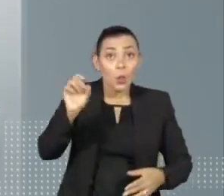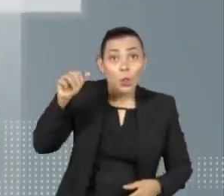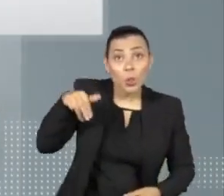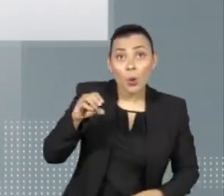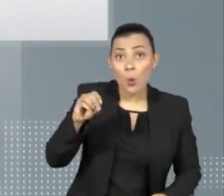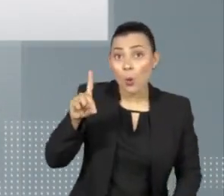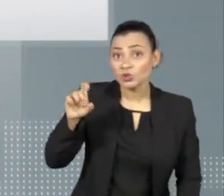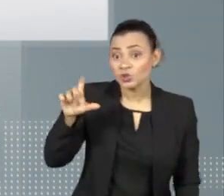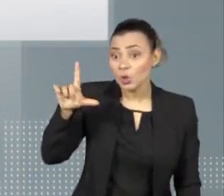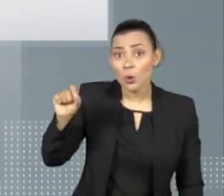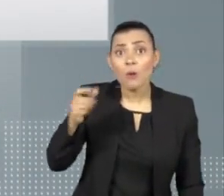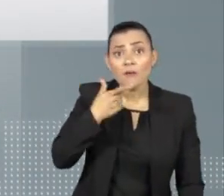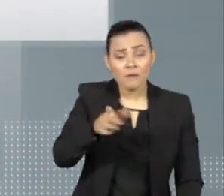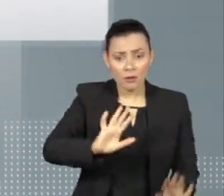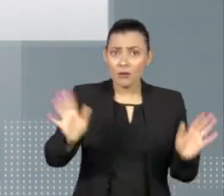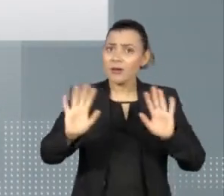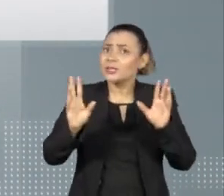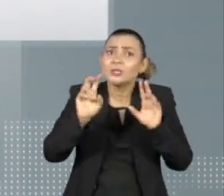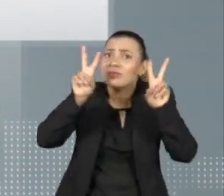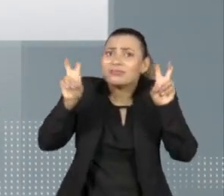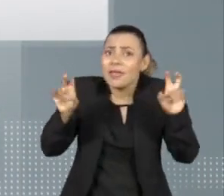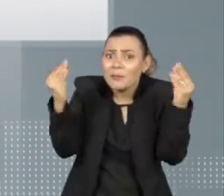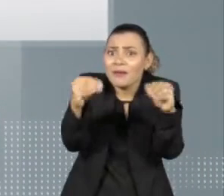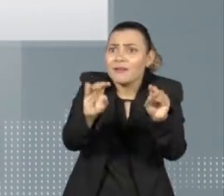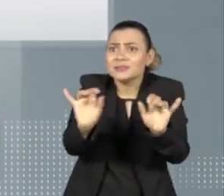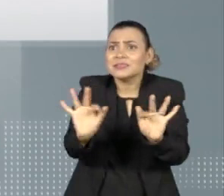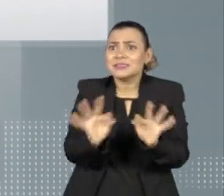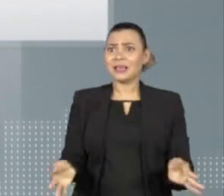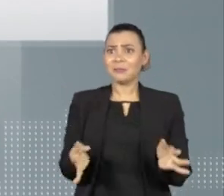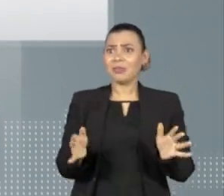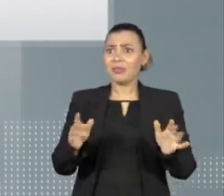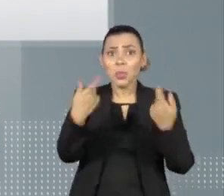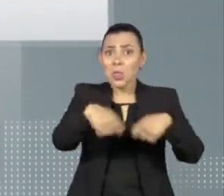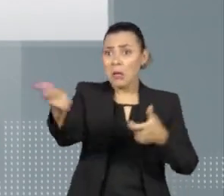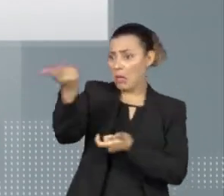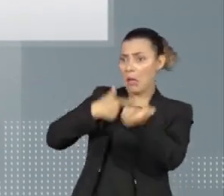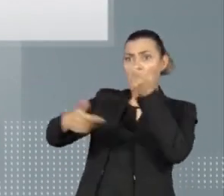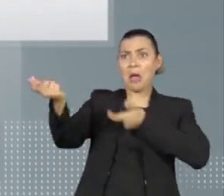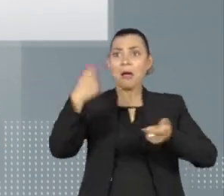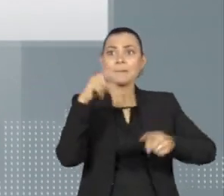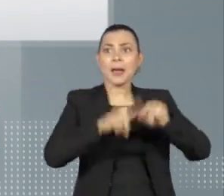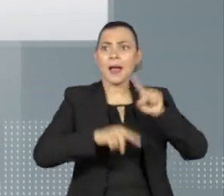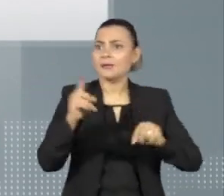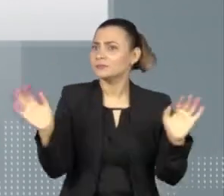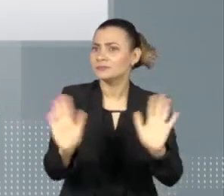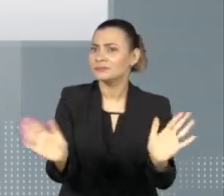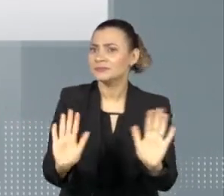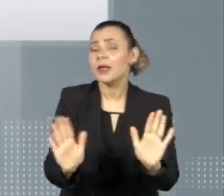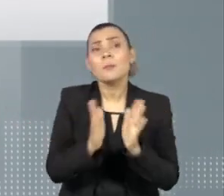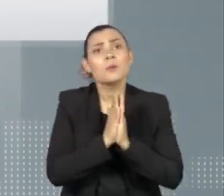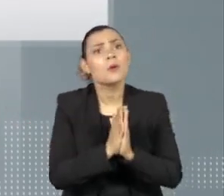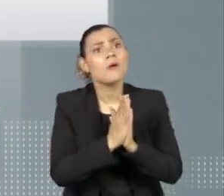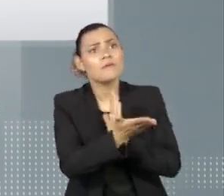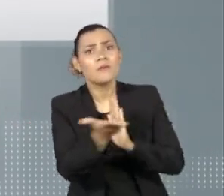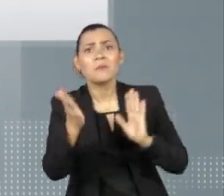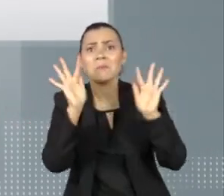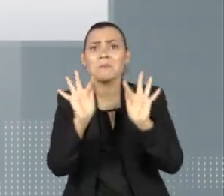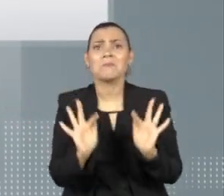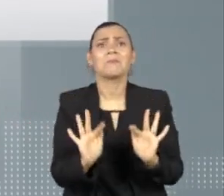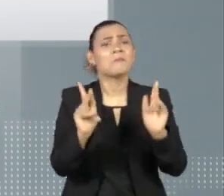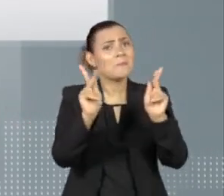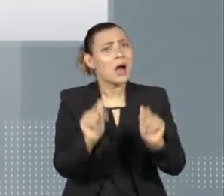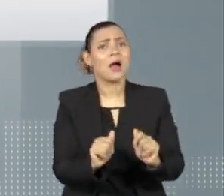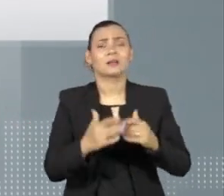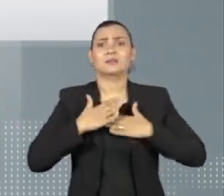justificou que só colocou uma questão sem necessidade de ser xingado por ter feito uma pergunta pediu calma e reafirmou que depois